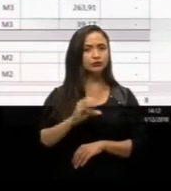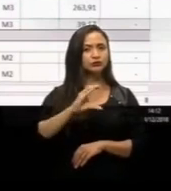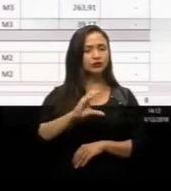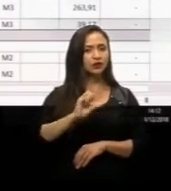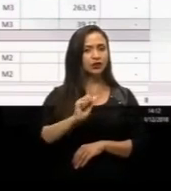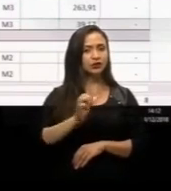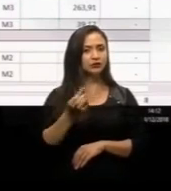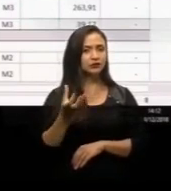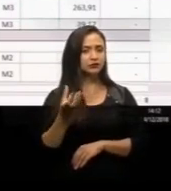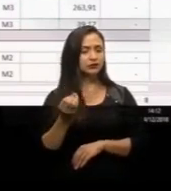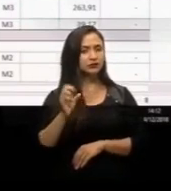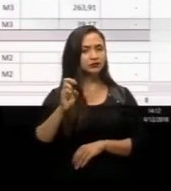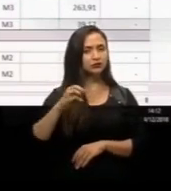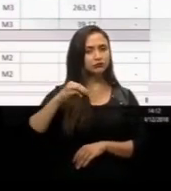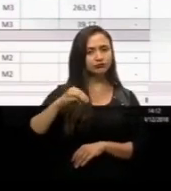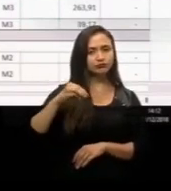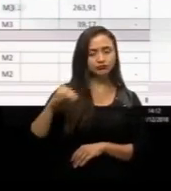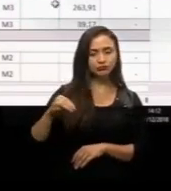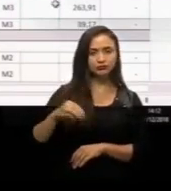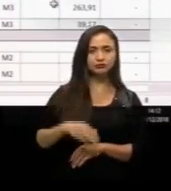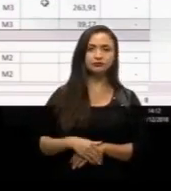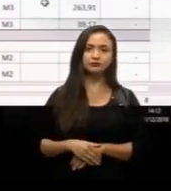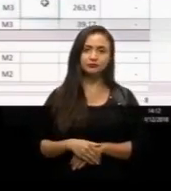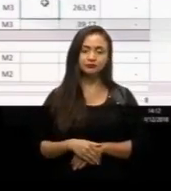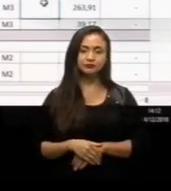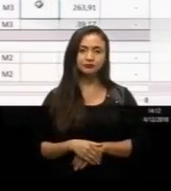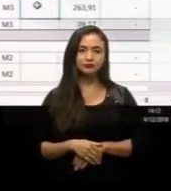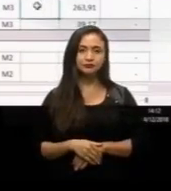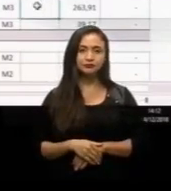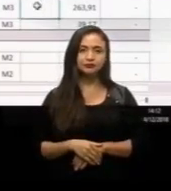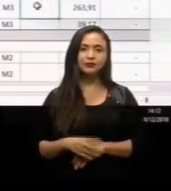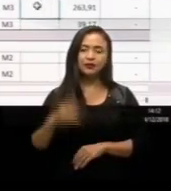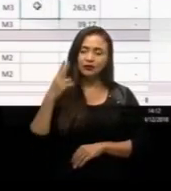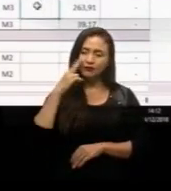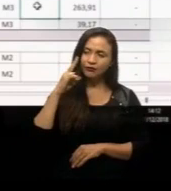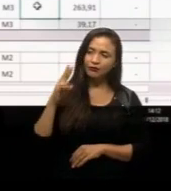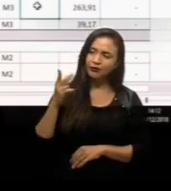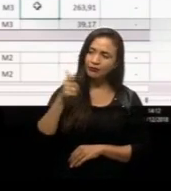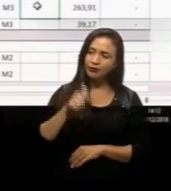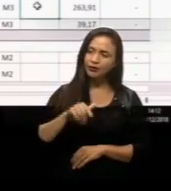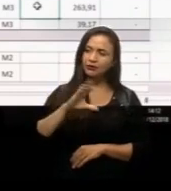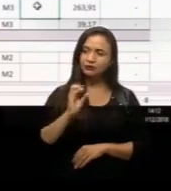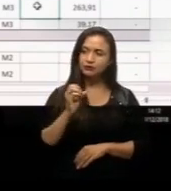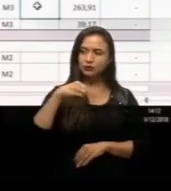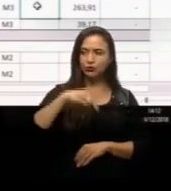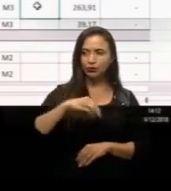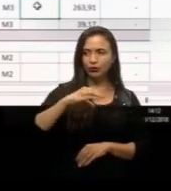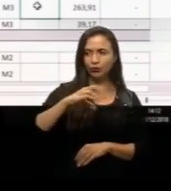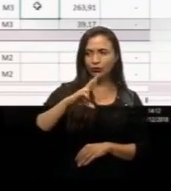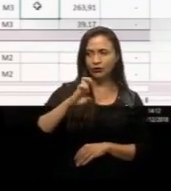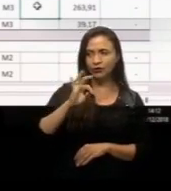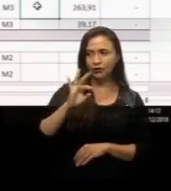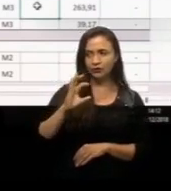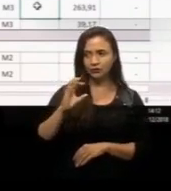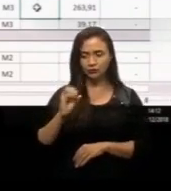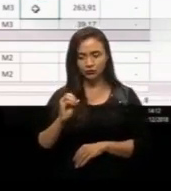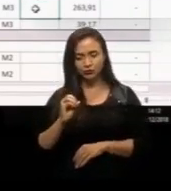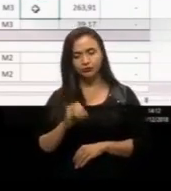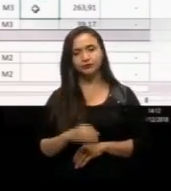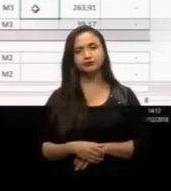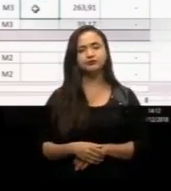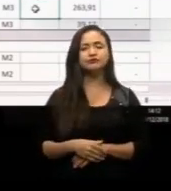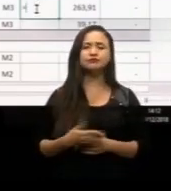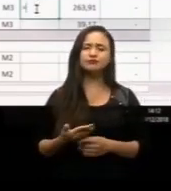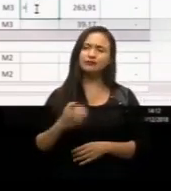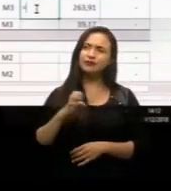CA60, 5 milímetros, vergalhão. Tá? Vamos ver, concreto usinado. Bom, então, concreto, a minha estaca